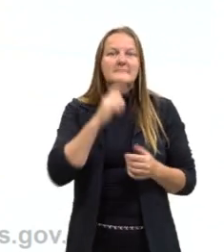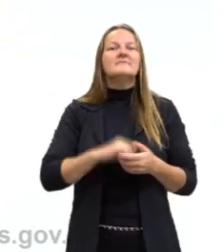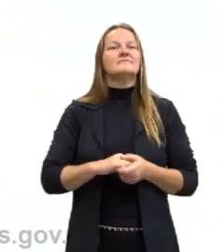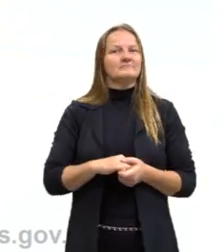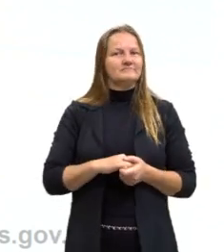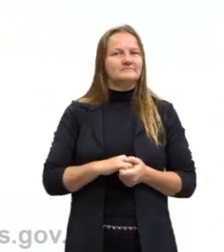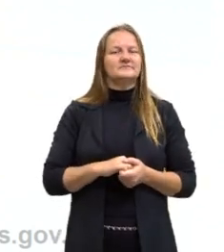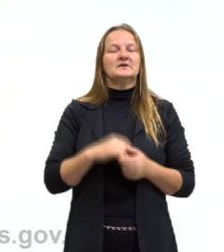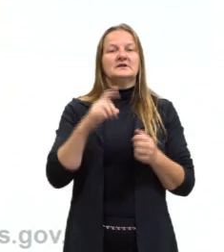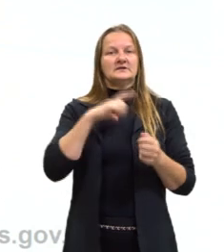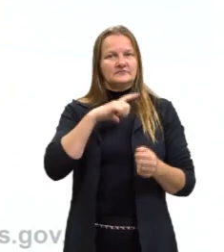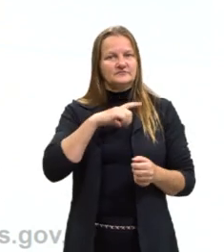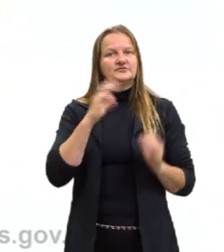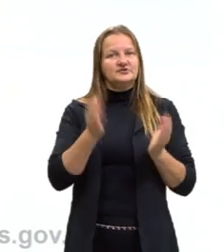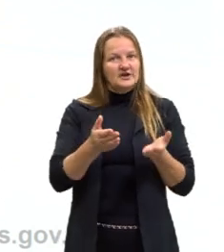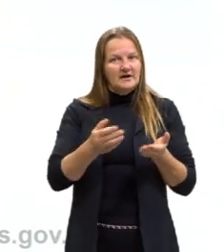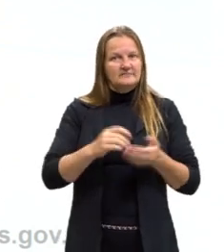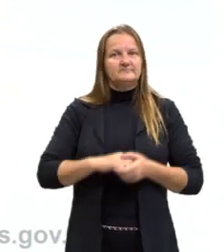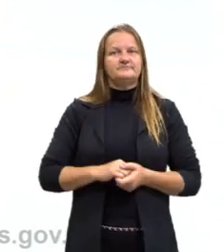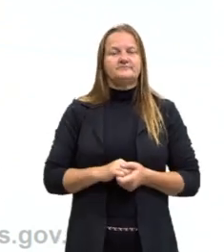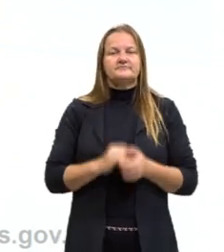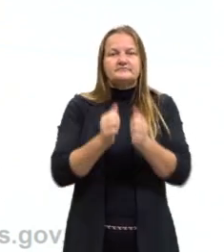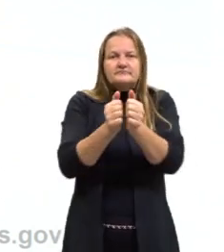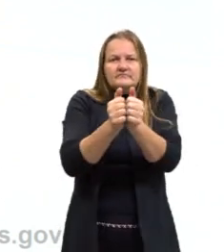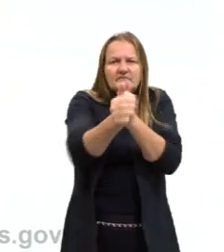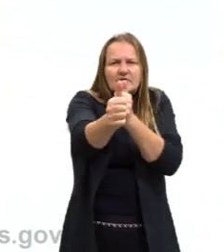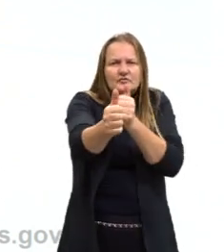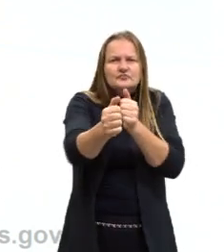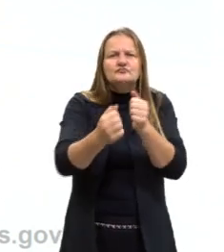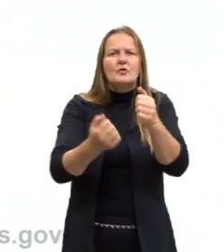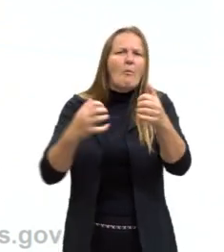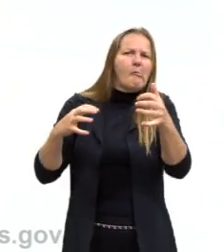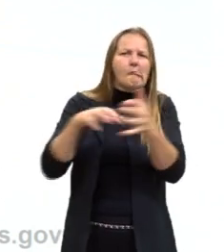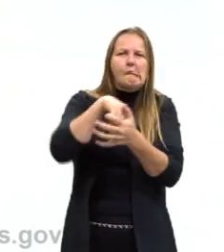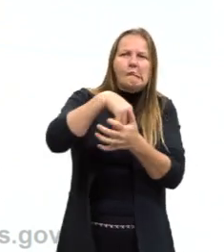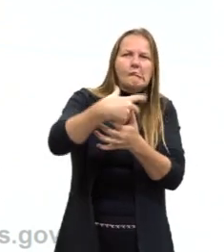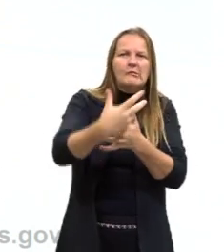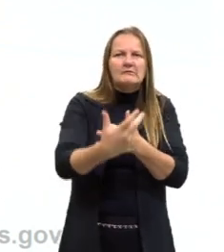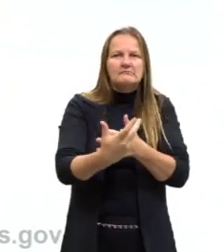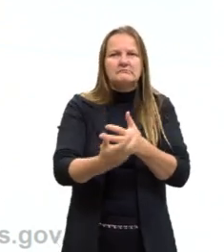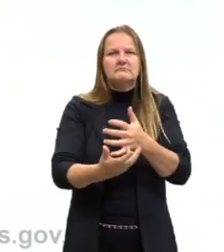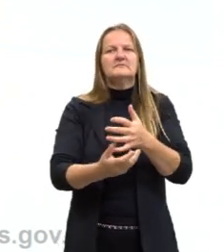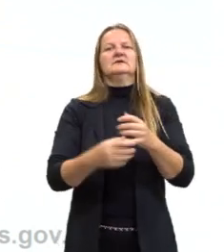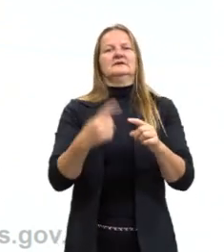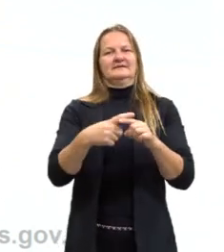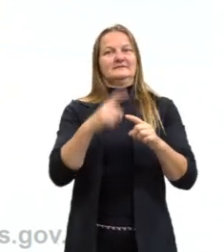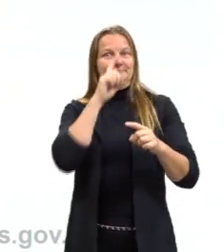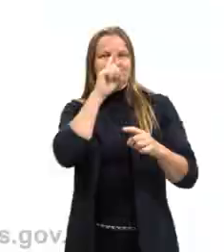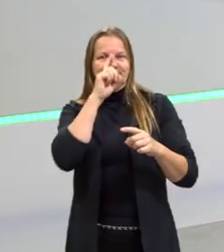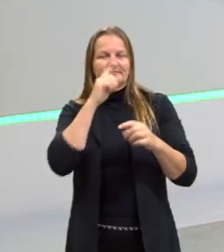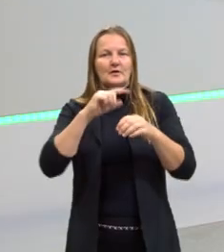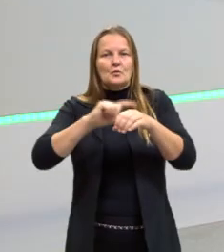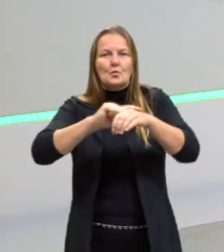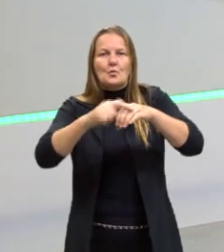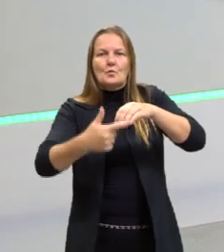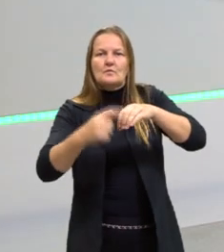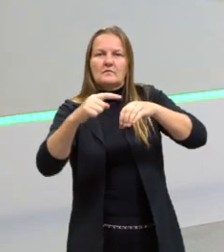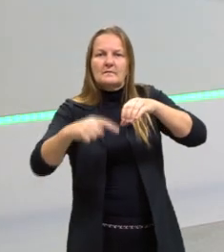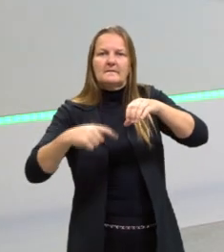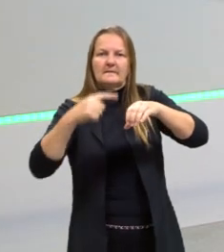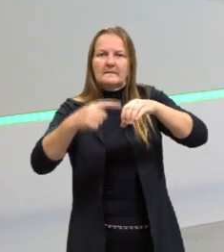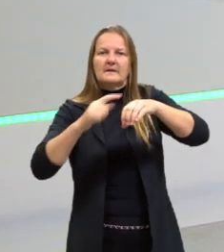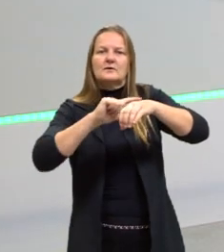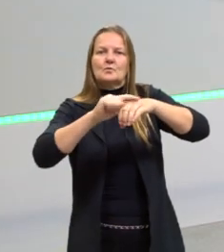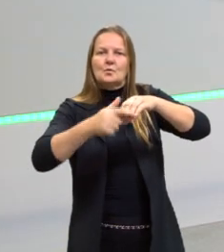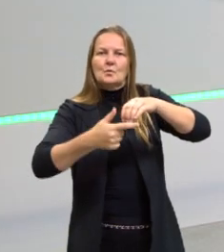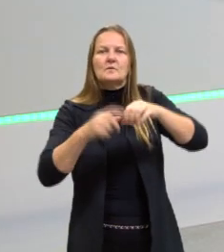que já existiu acidentes na em corridas Então eu tenho que tomar muito mesmo que eles vão né com pneus carecas eles